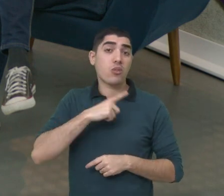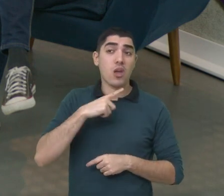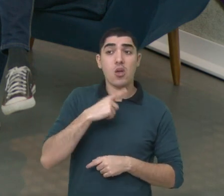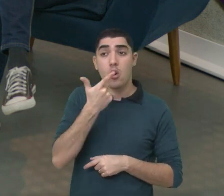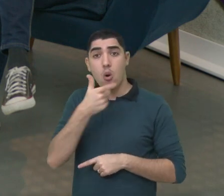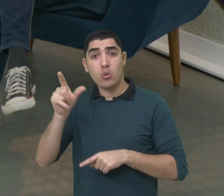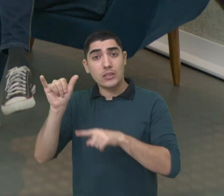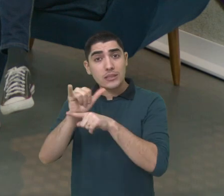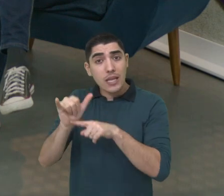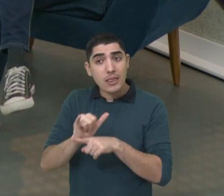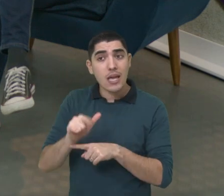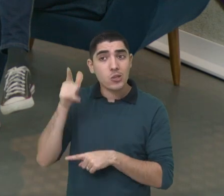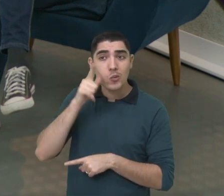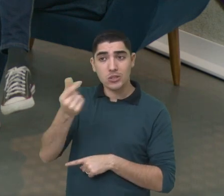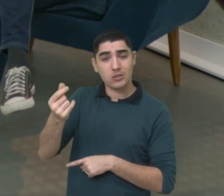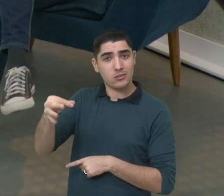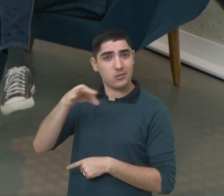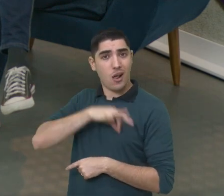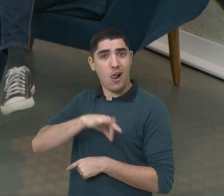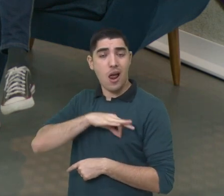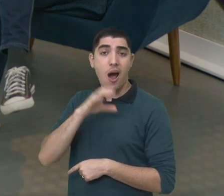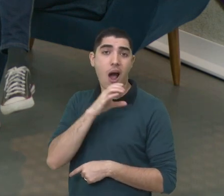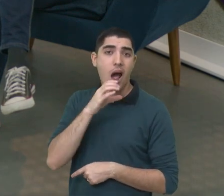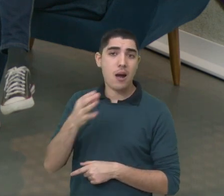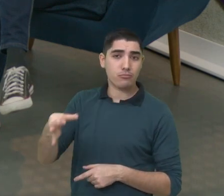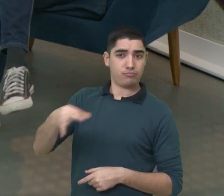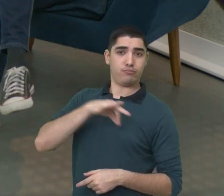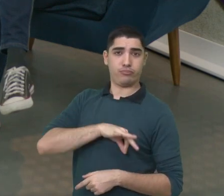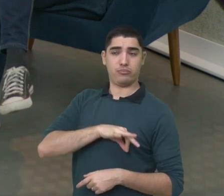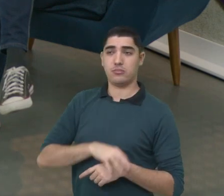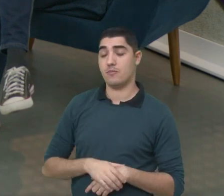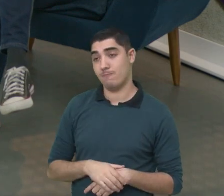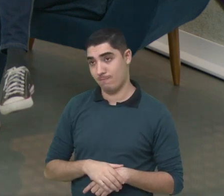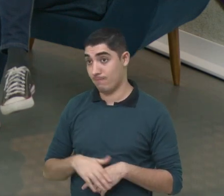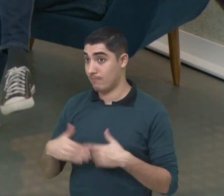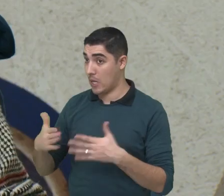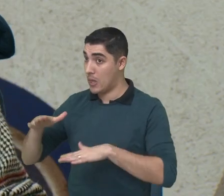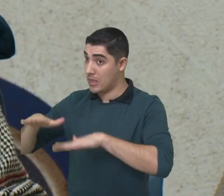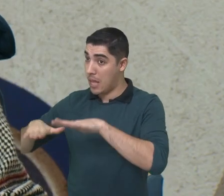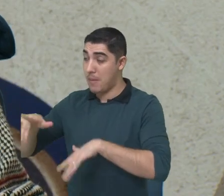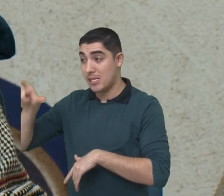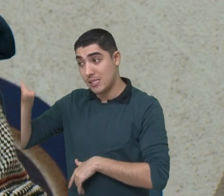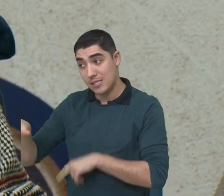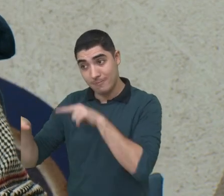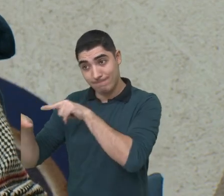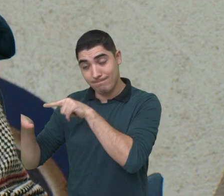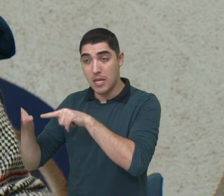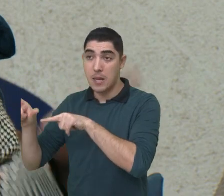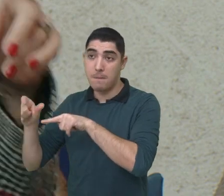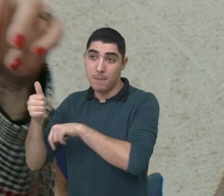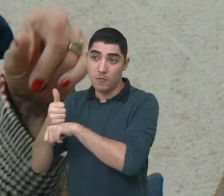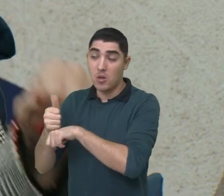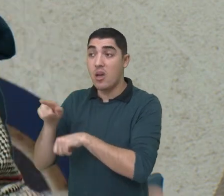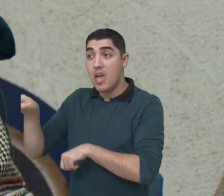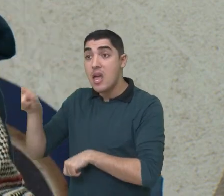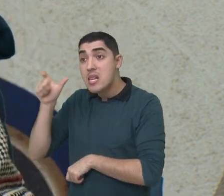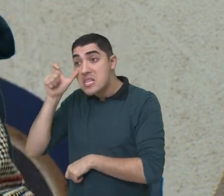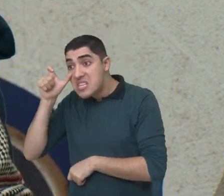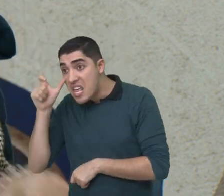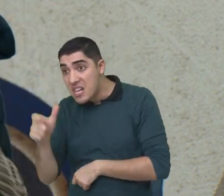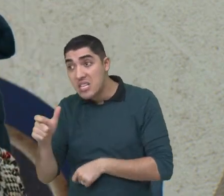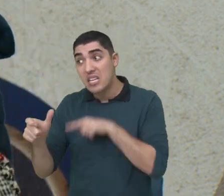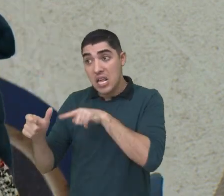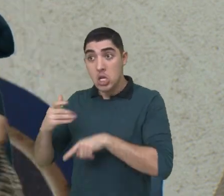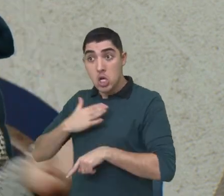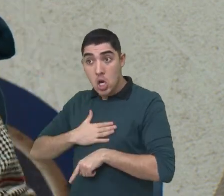diferente para essa renda vir mais rápida? Como que funciona o mercado? Vai depender dele, profissional. Do interesse